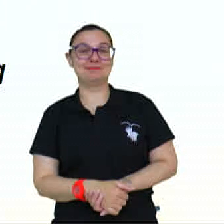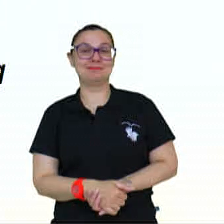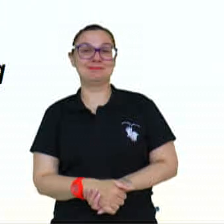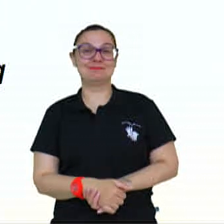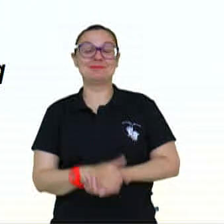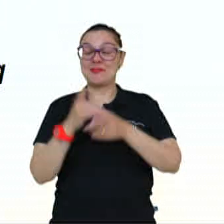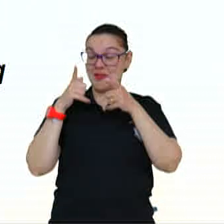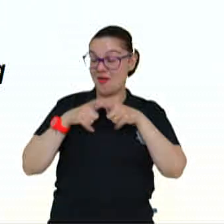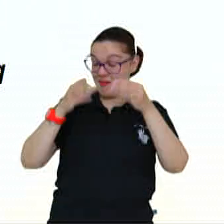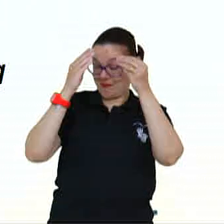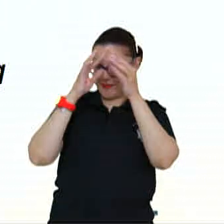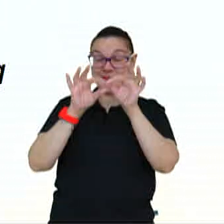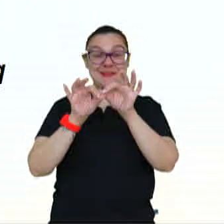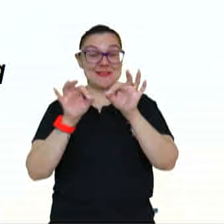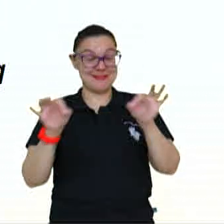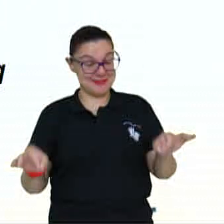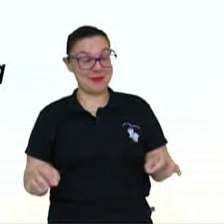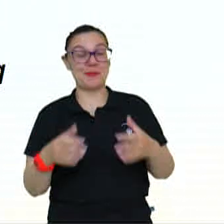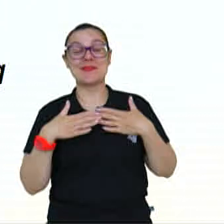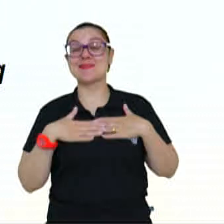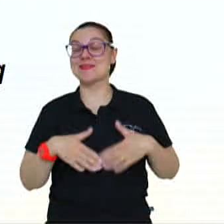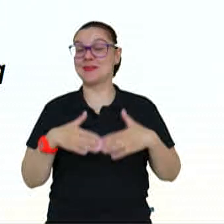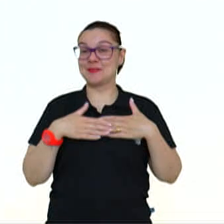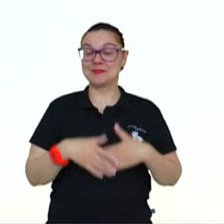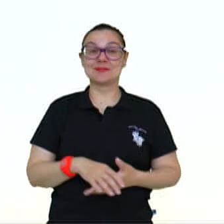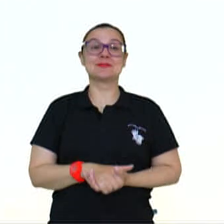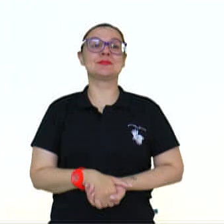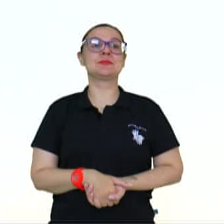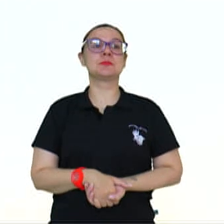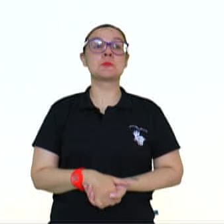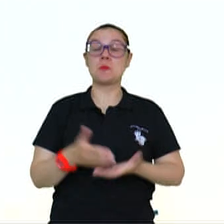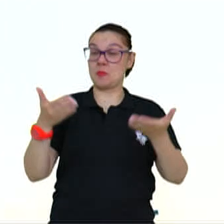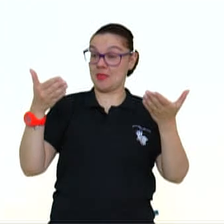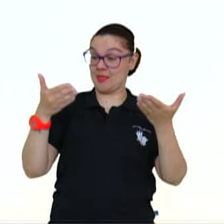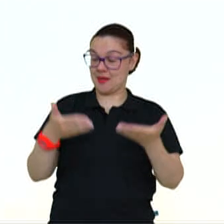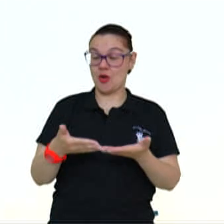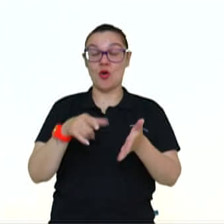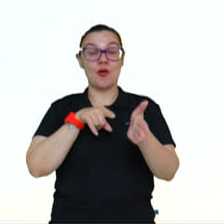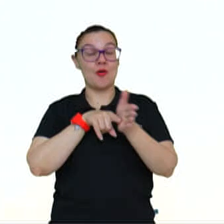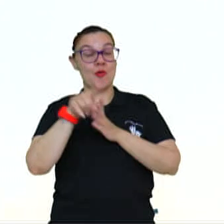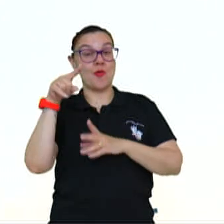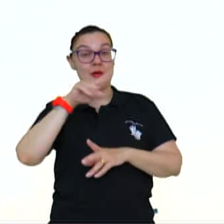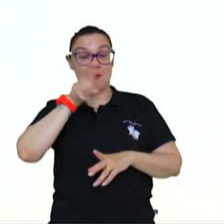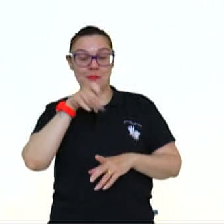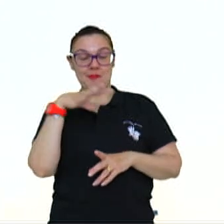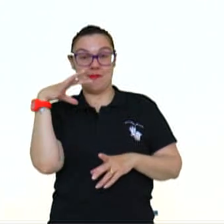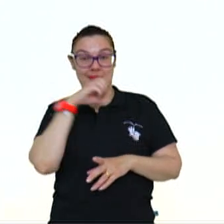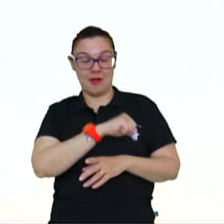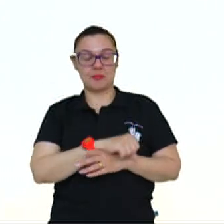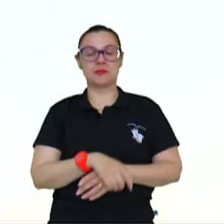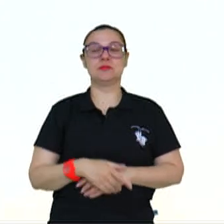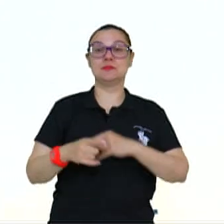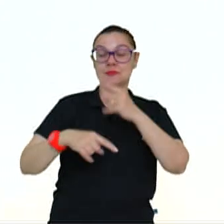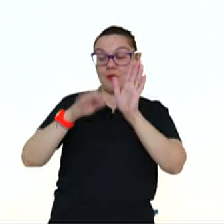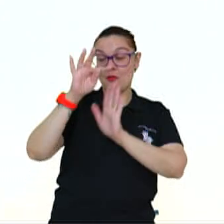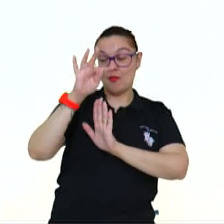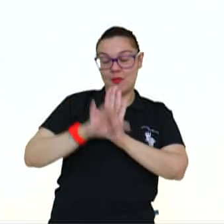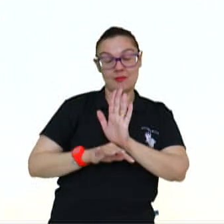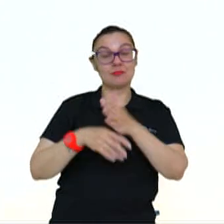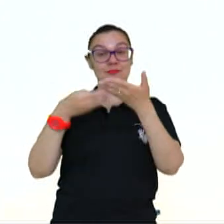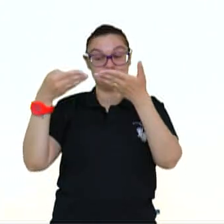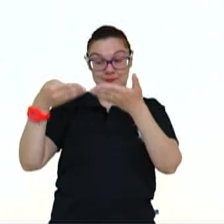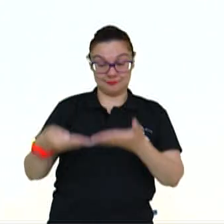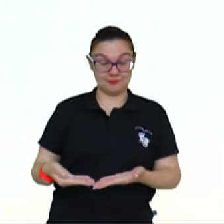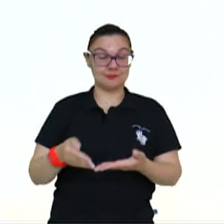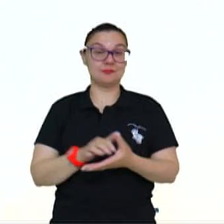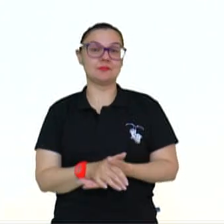é bem simples, pessoal, bem mais tranquila, né? Vamos ver o quiz agora. Ó. Após ler esse trecho da crônica